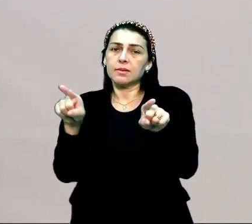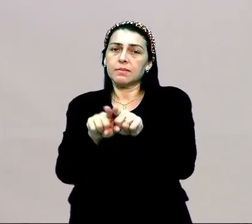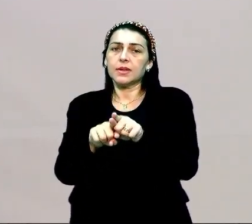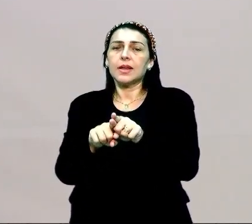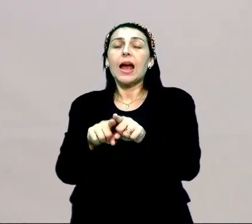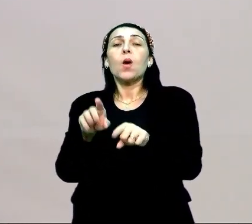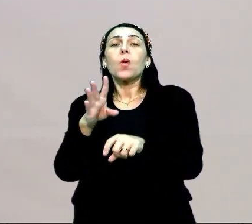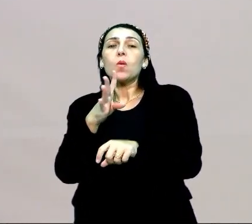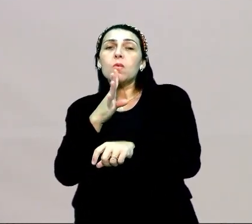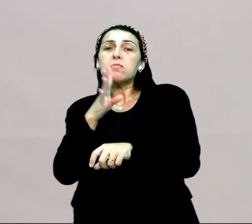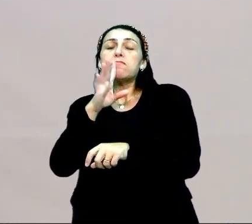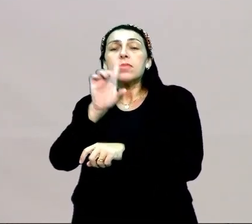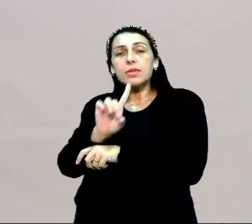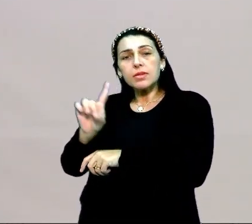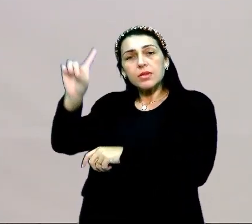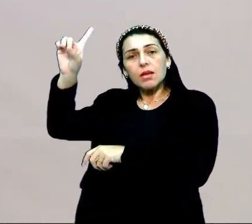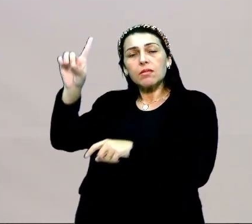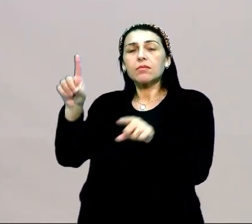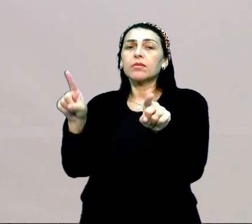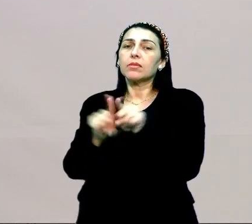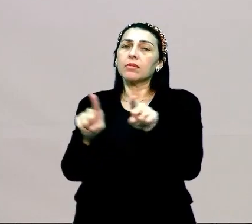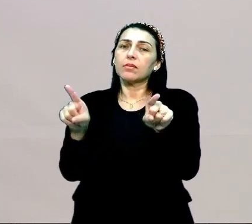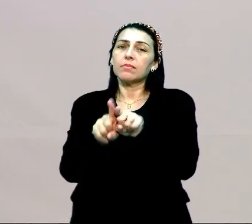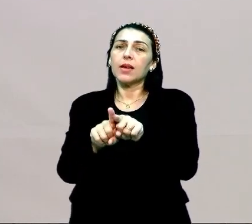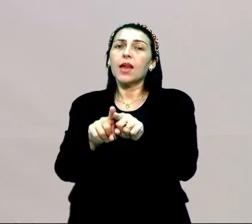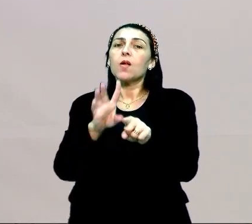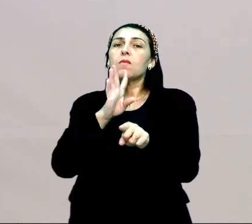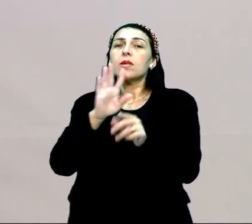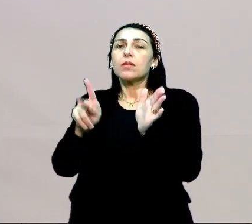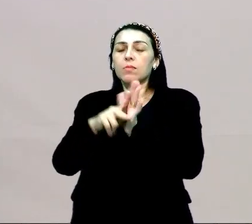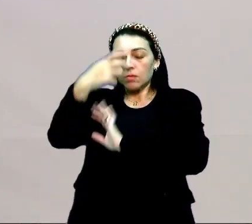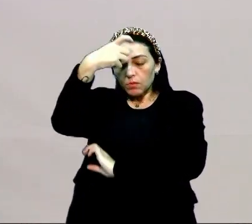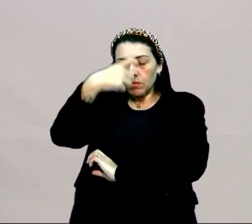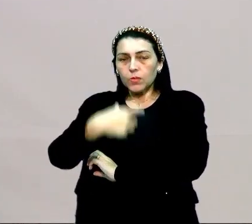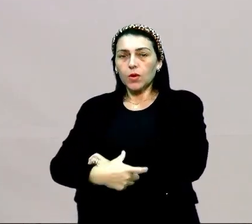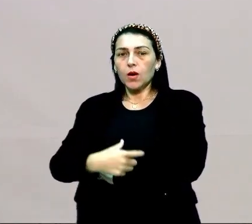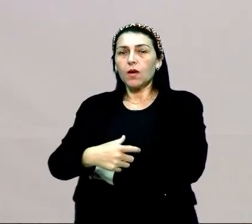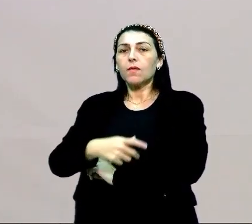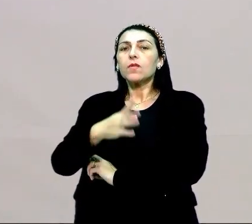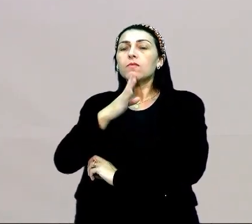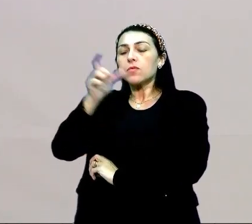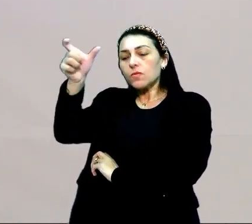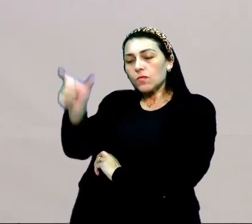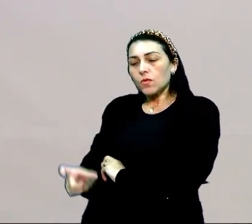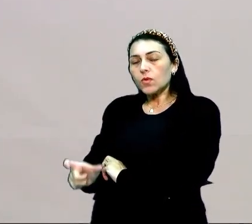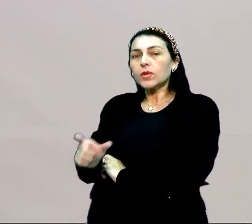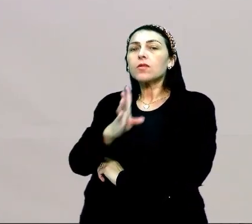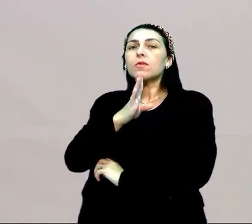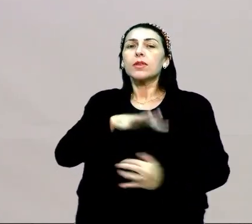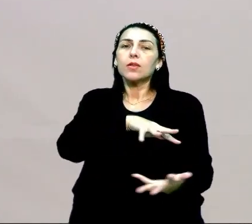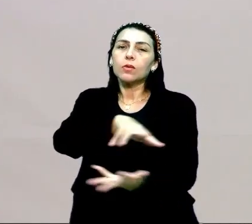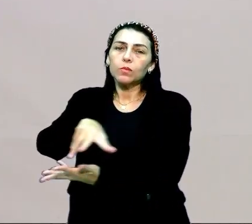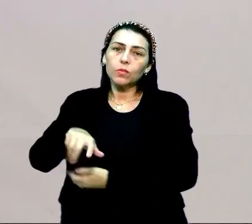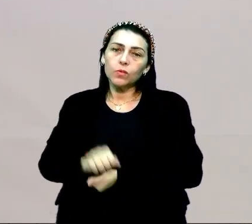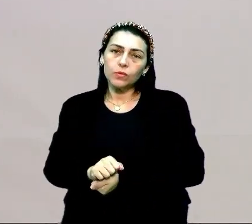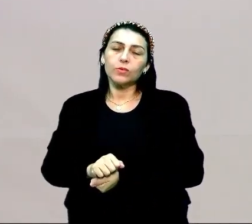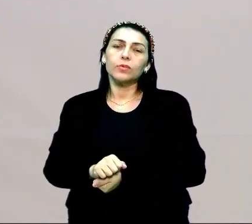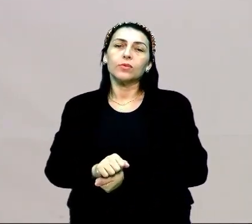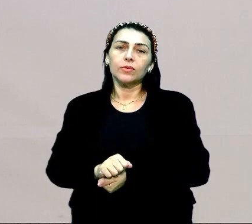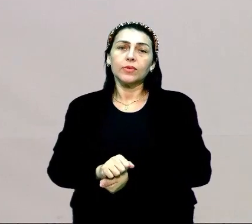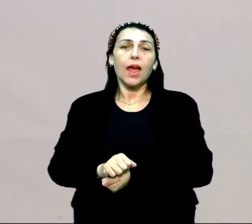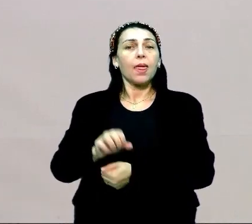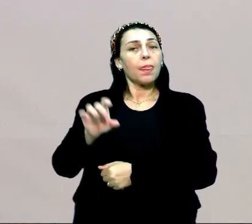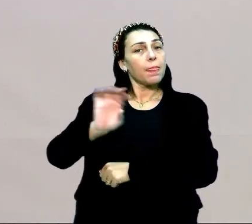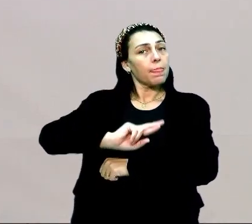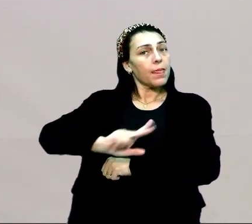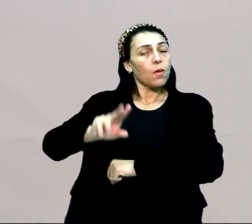conhecer Deus, eu também passo a conhecer a mim mesmo, conhecer o outro e conhecer o mundo. Então não se trata de um